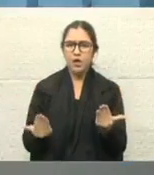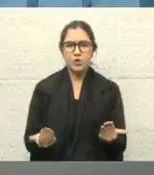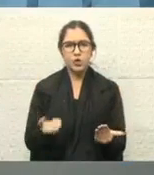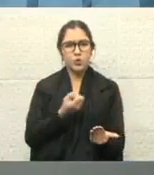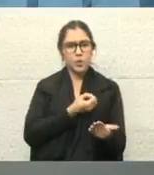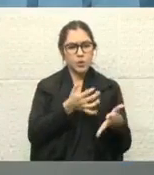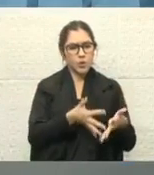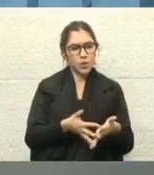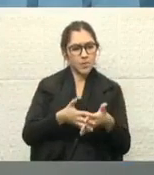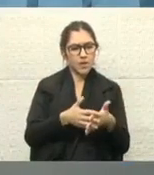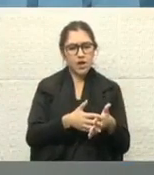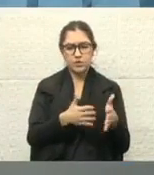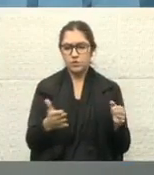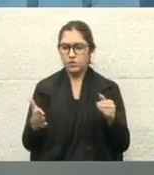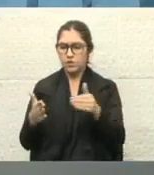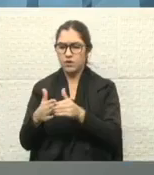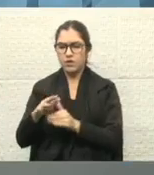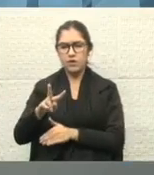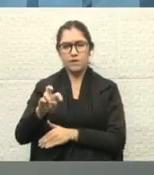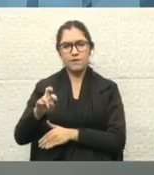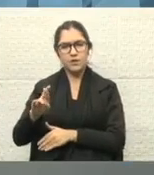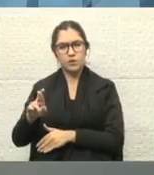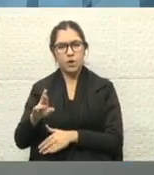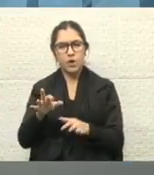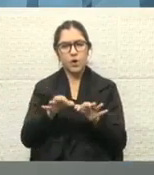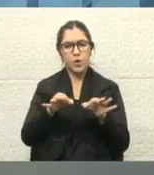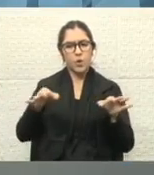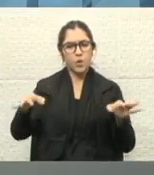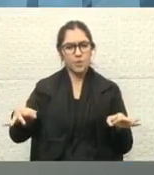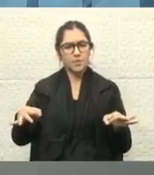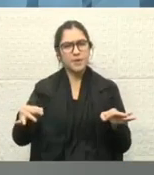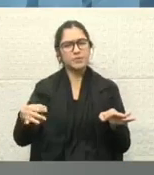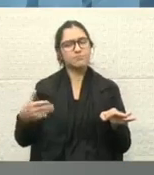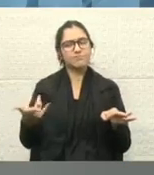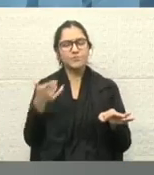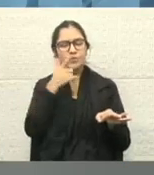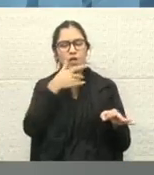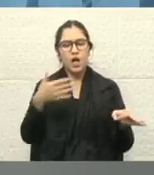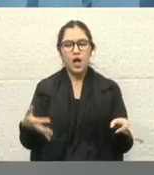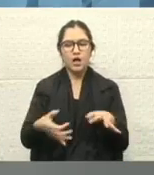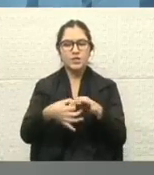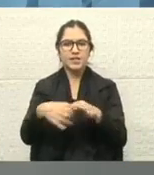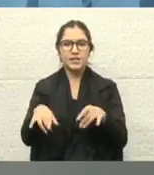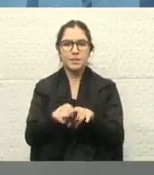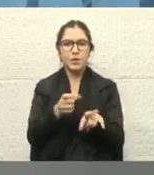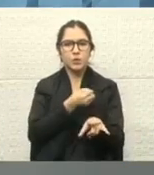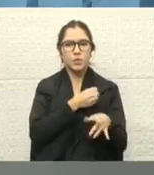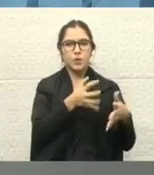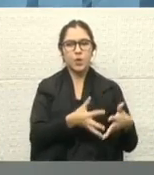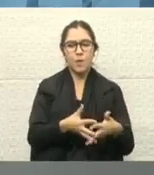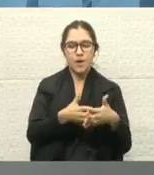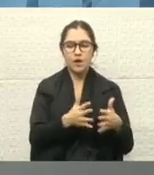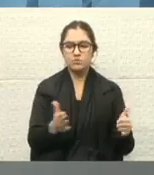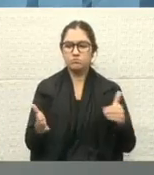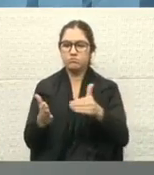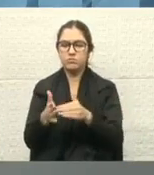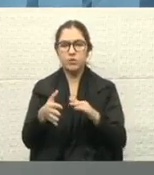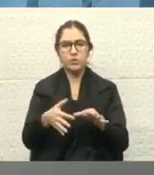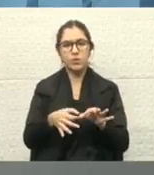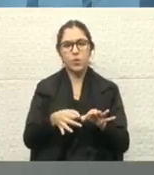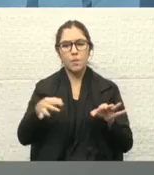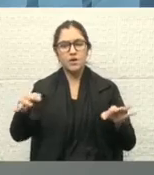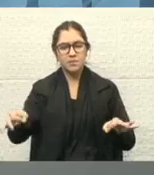o número complexo a vetor, vetor a comprimento, e com isso associar o número complexo a um comprimento. E